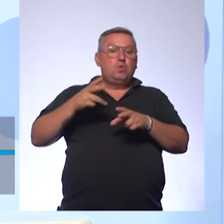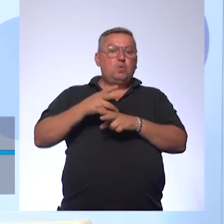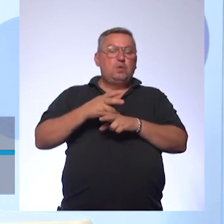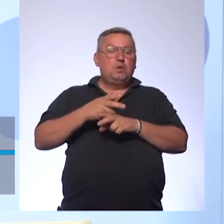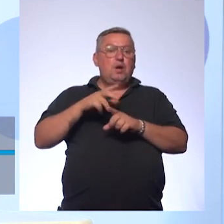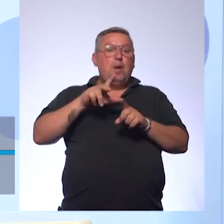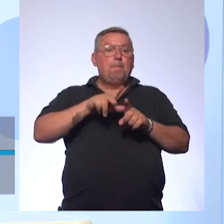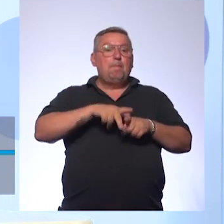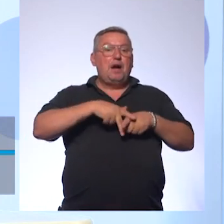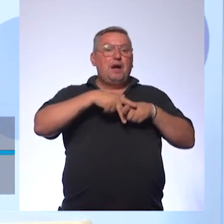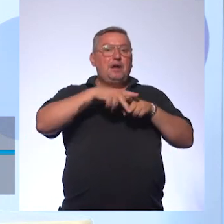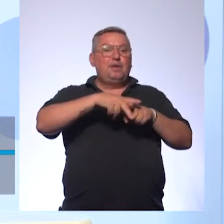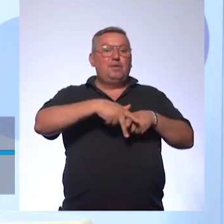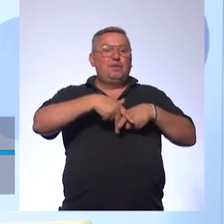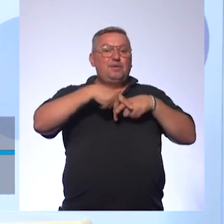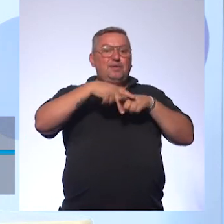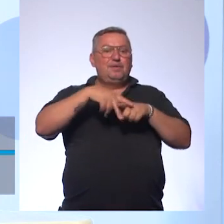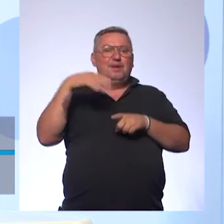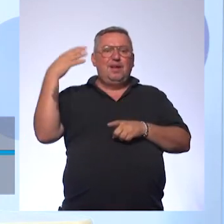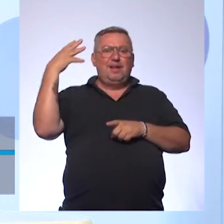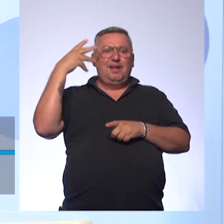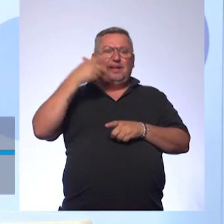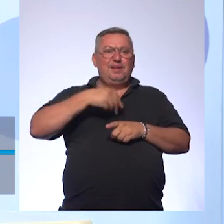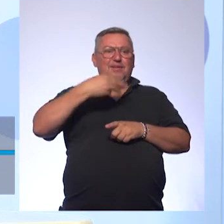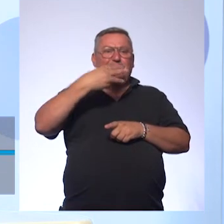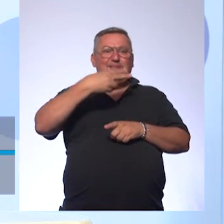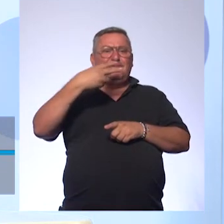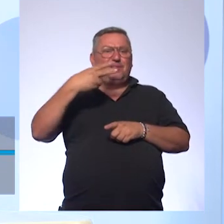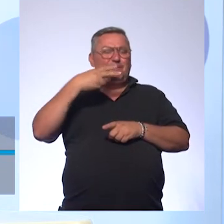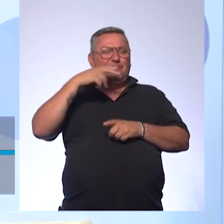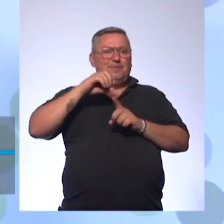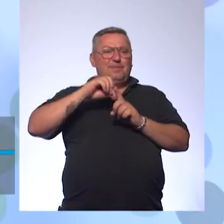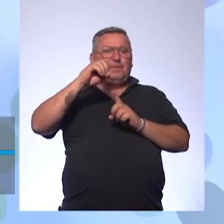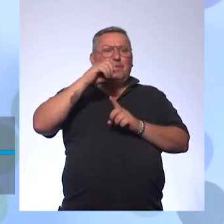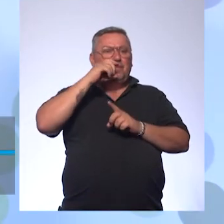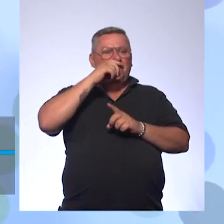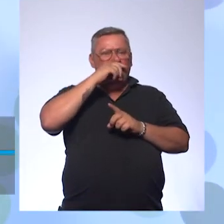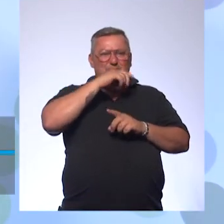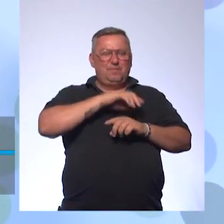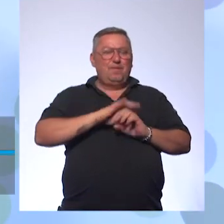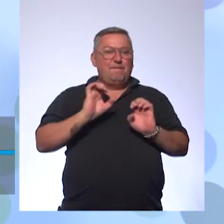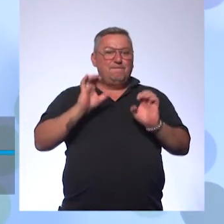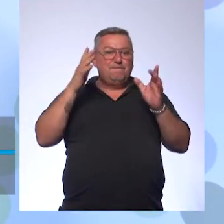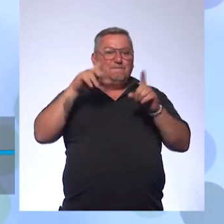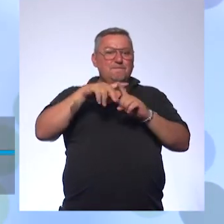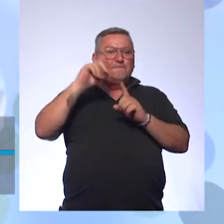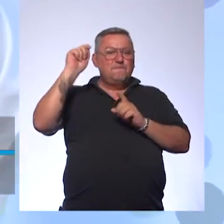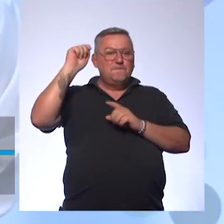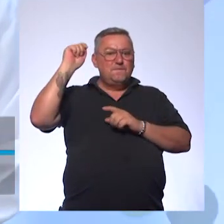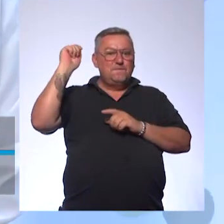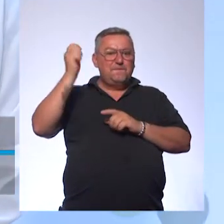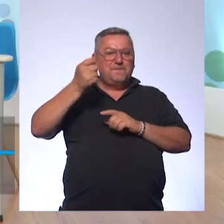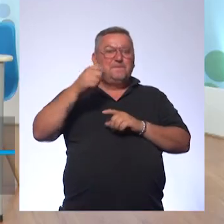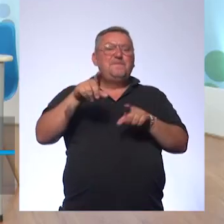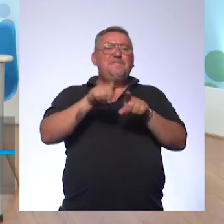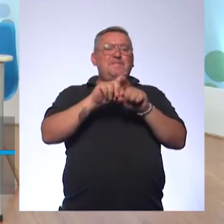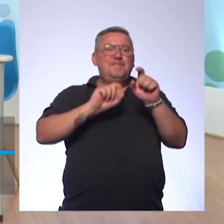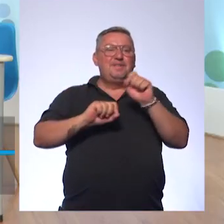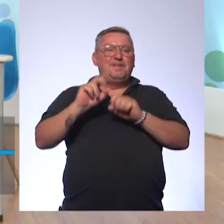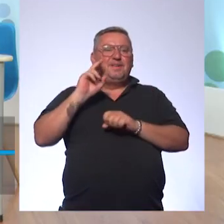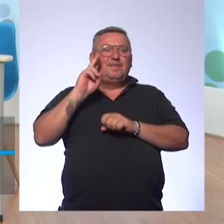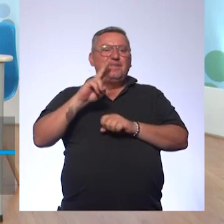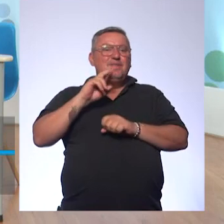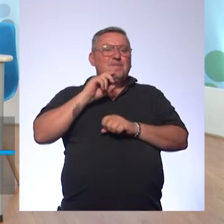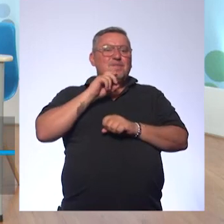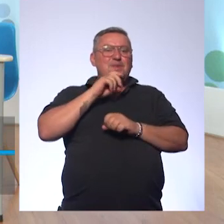clima na cidade aí. Em Campos do Jordão, pode ser em Campos do Jordão a gente começar? Legal. Você vai gostar, muito bonito, lá eu conheço. 23 graus.